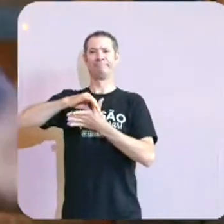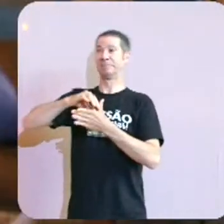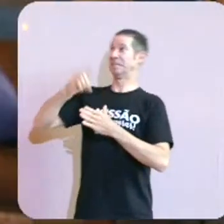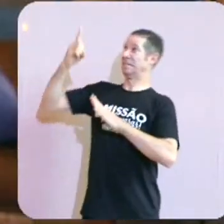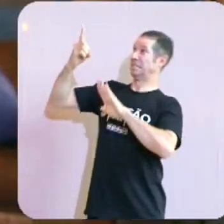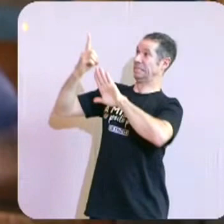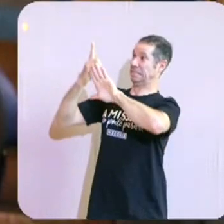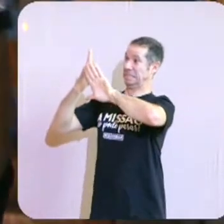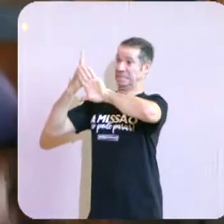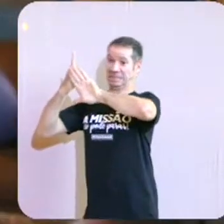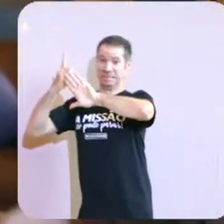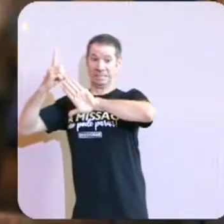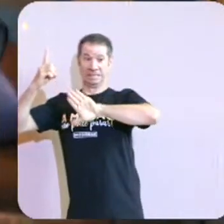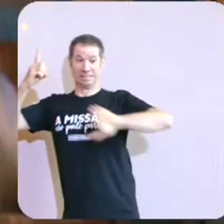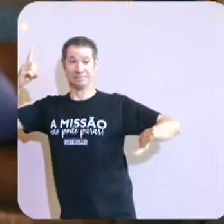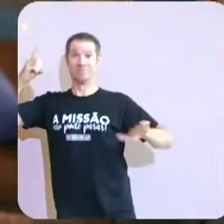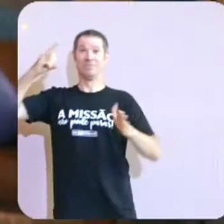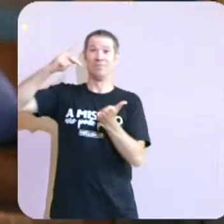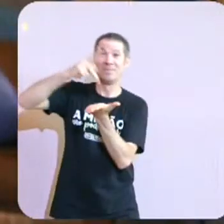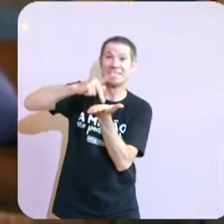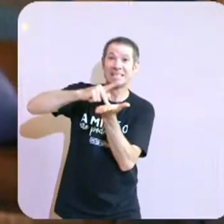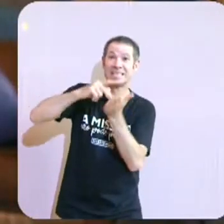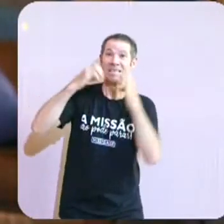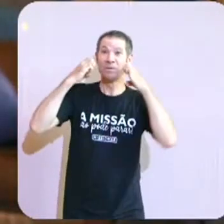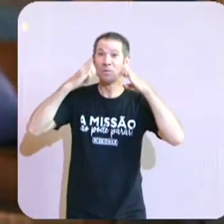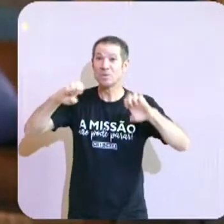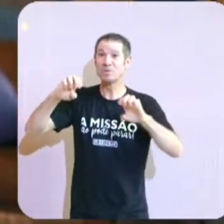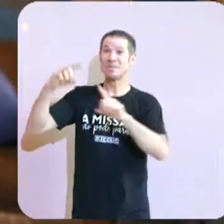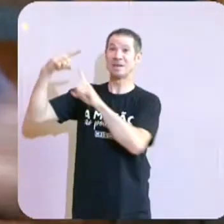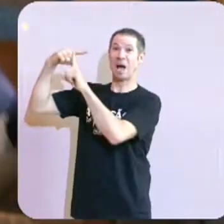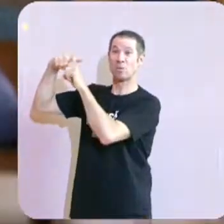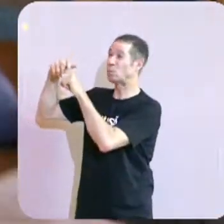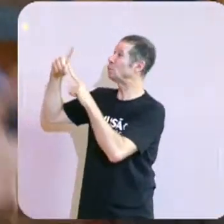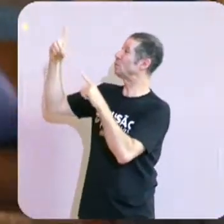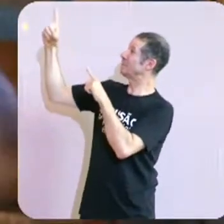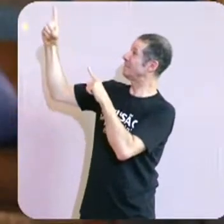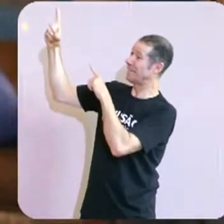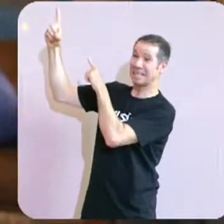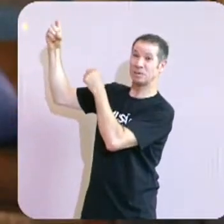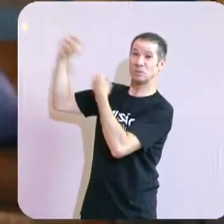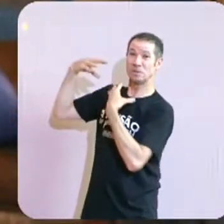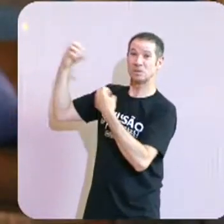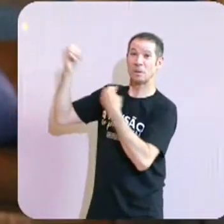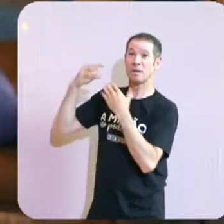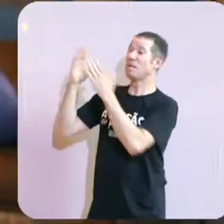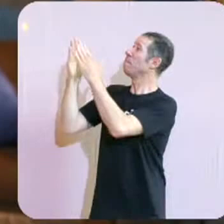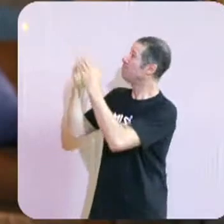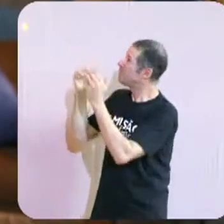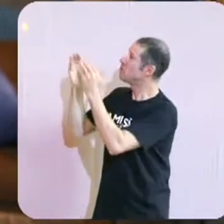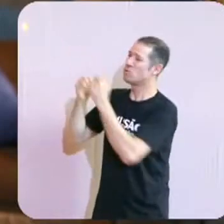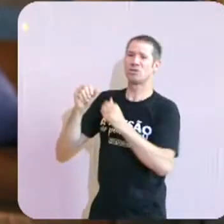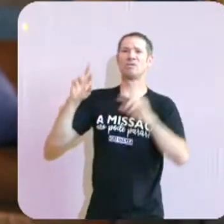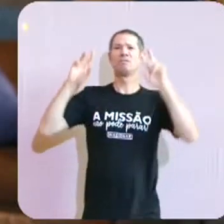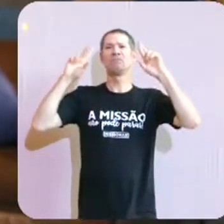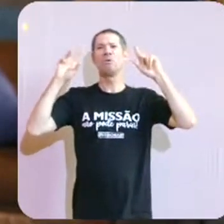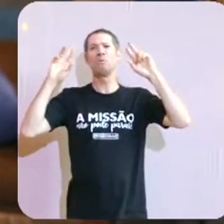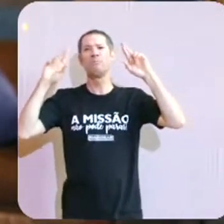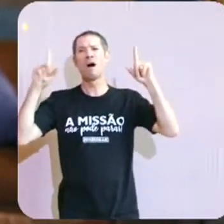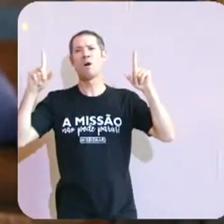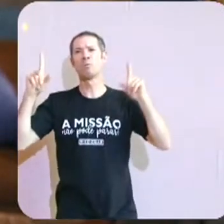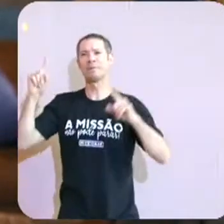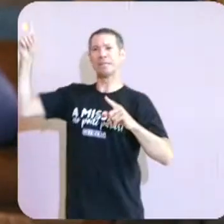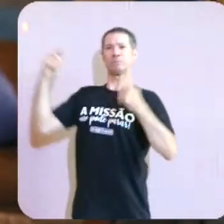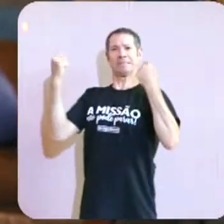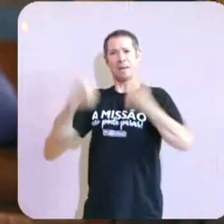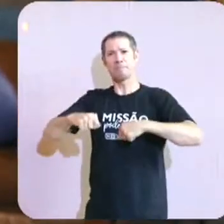do evangelho da cruz, do evangelho que o Senhor Jesus Cristo nos ensinou. É claro que a gente tem que pedir pelas coisas, e é claro que Deus é